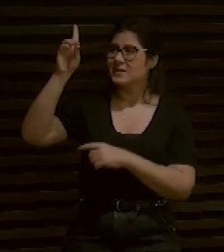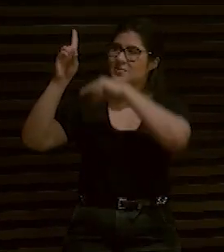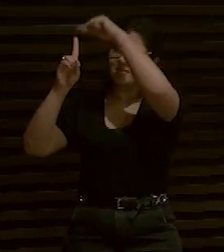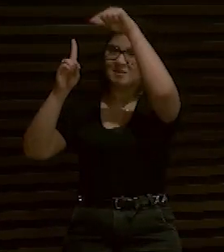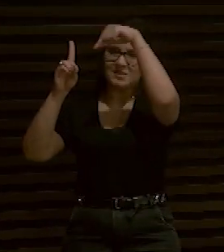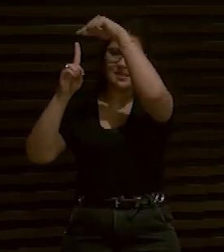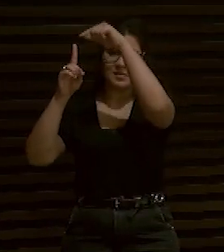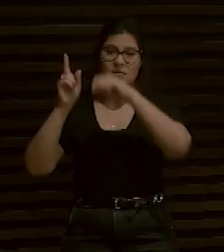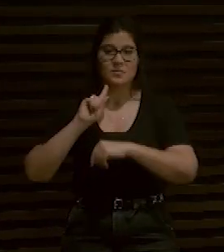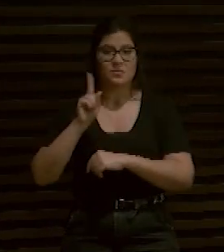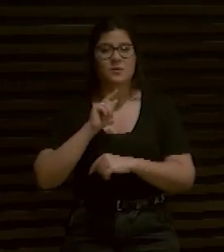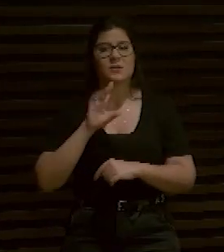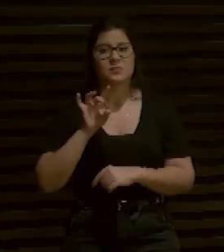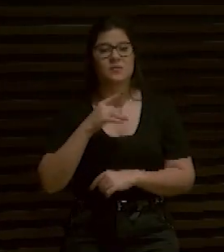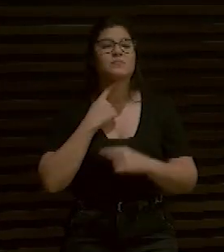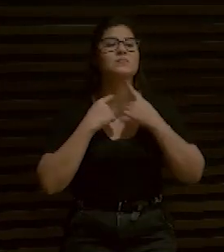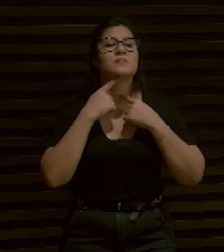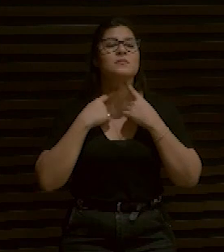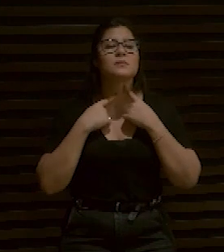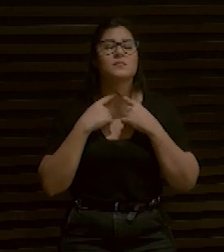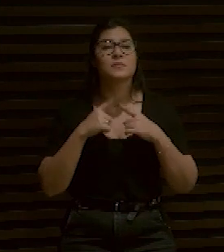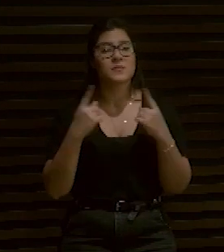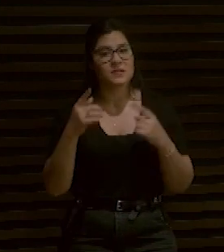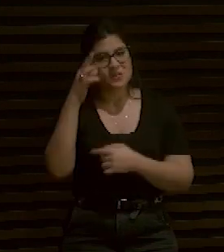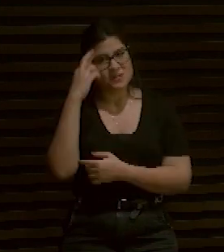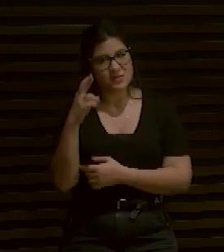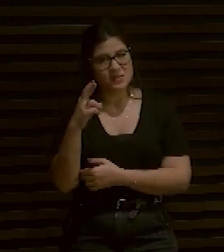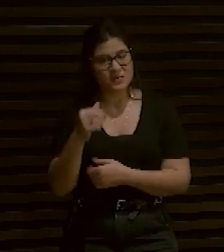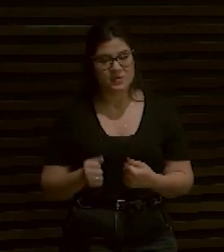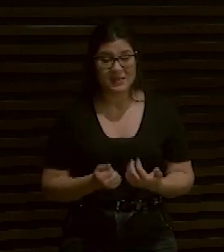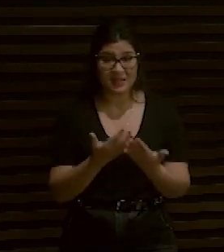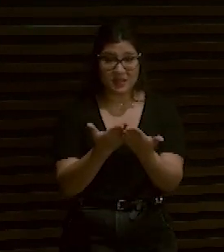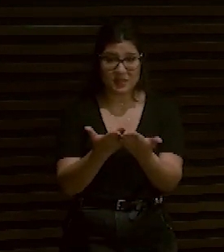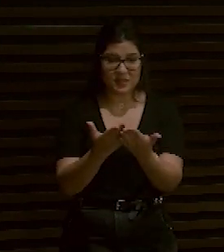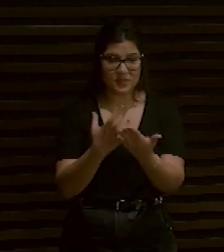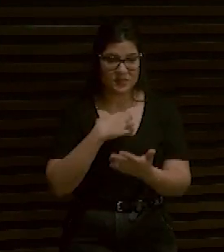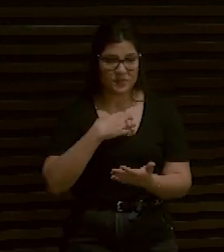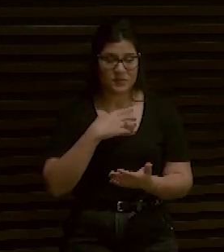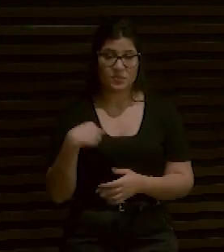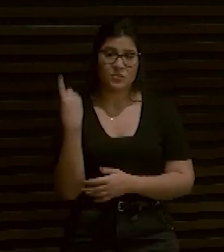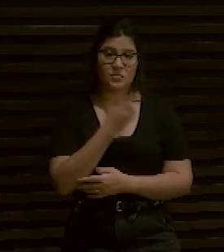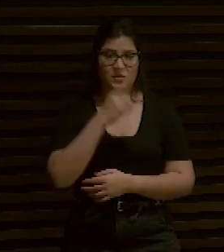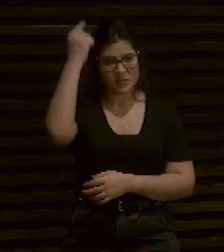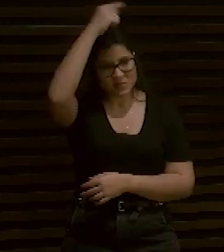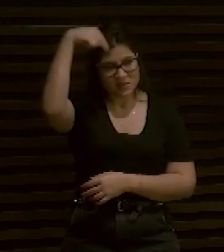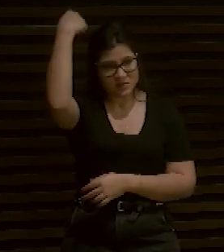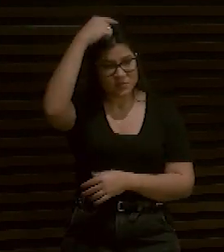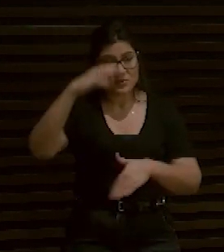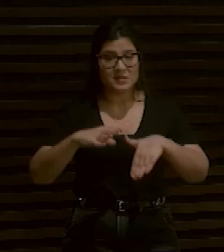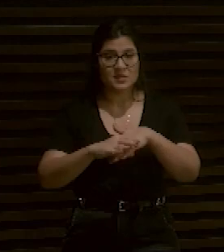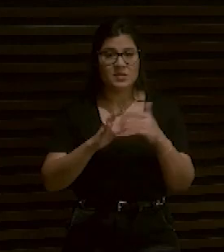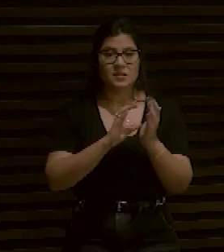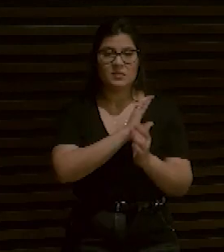ficou só no desejo. O Senhor proporcionou a forma de sermos santos. Em Cristo